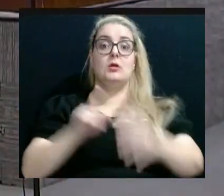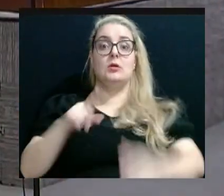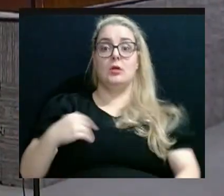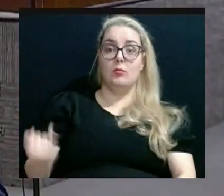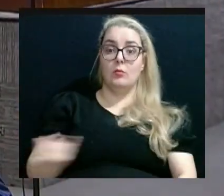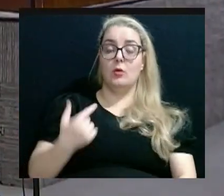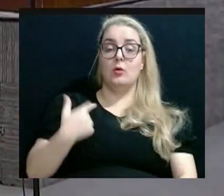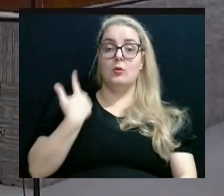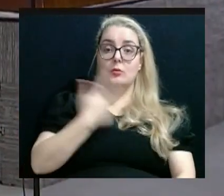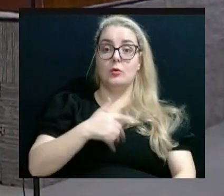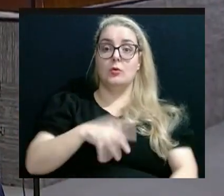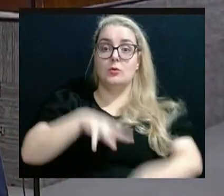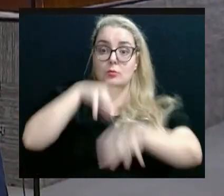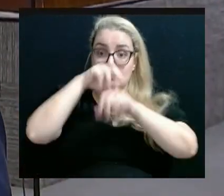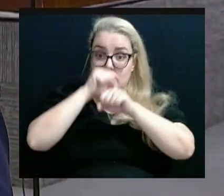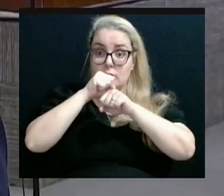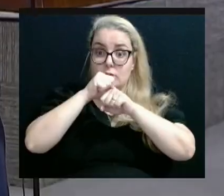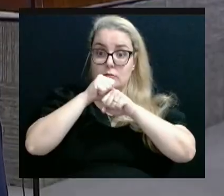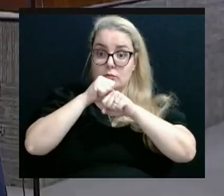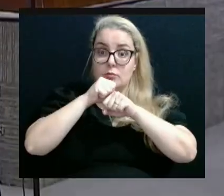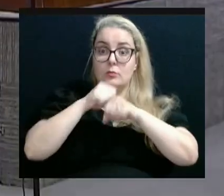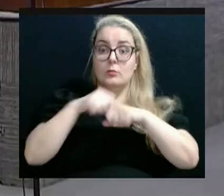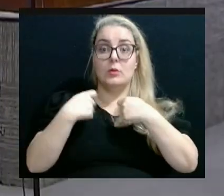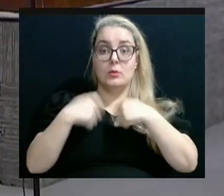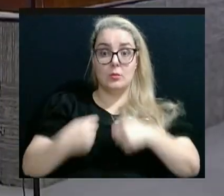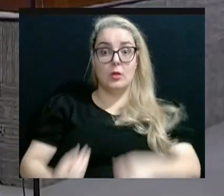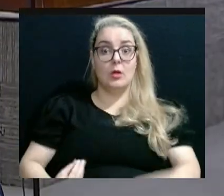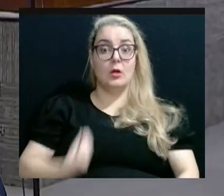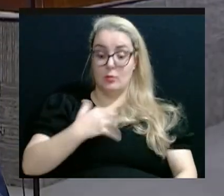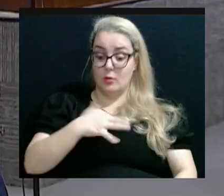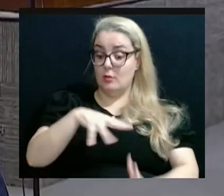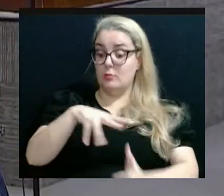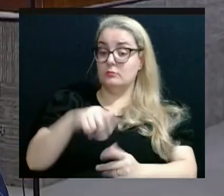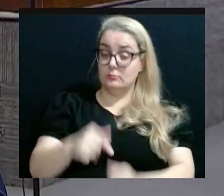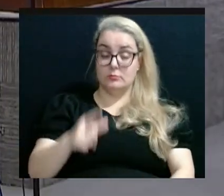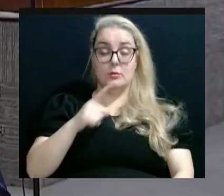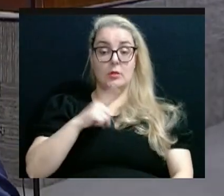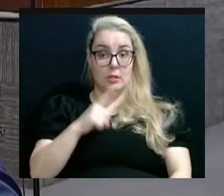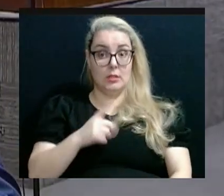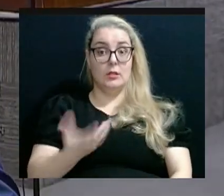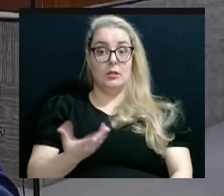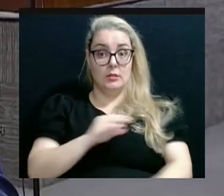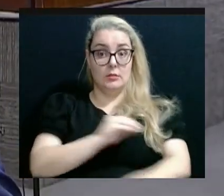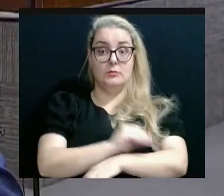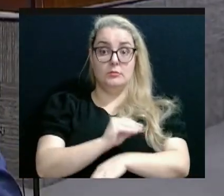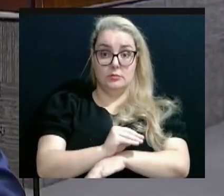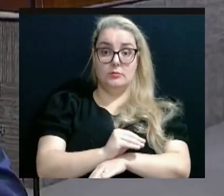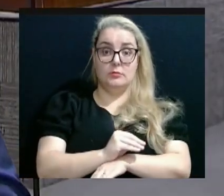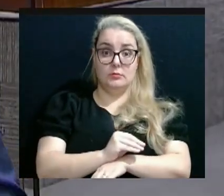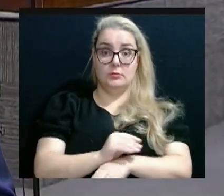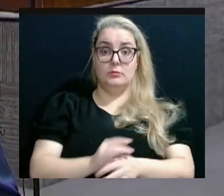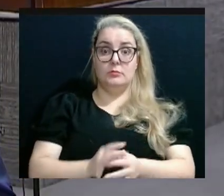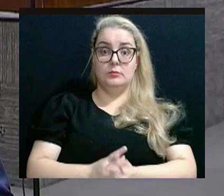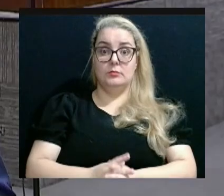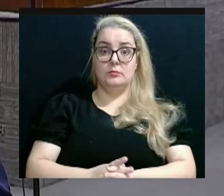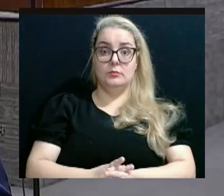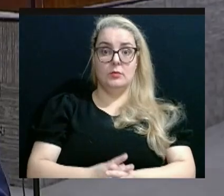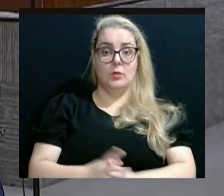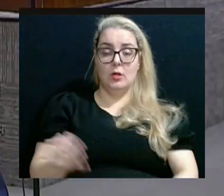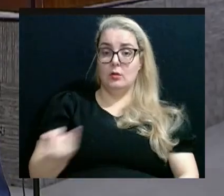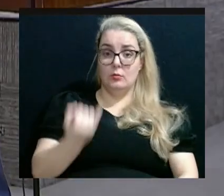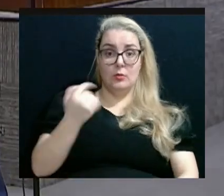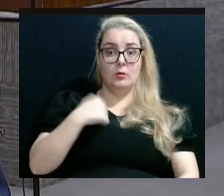que a gente tem que respirar, é a vida no planeta Terra que a gente tem que cuidar. E importantíssimo para nós, para a